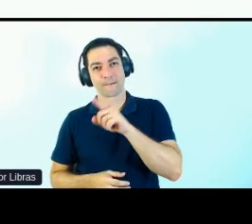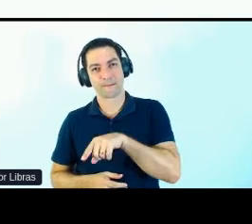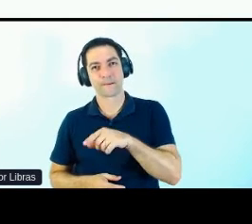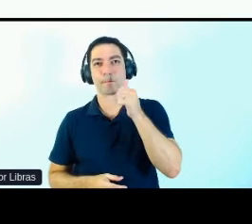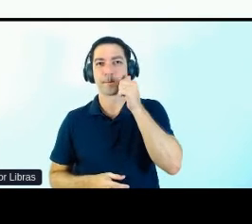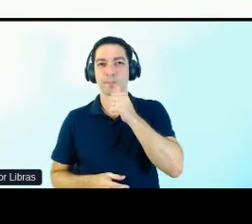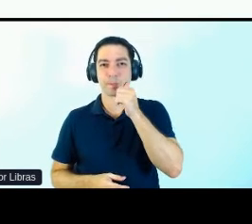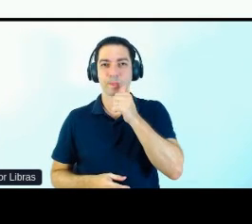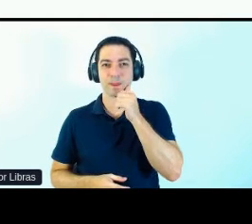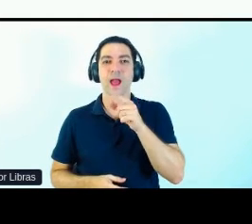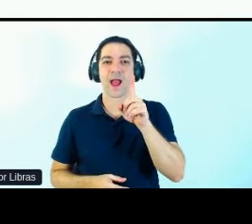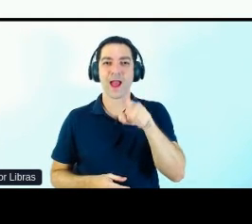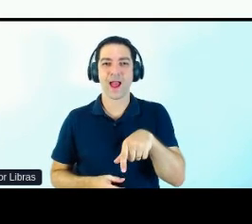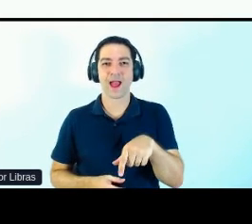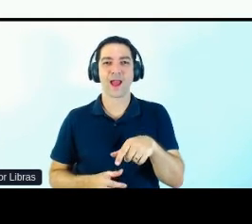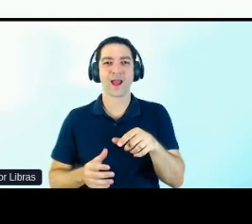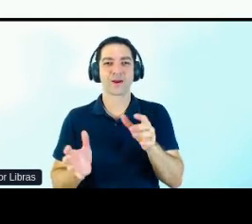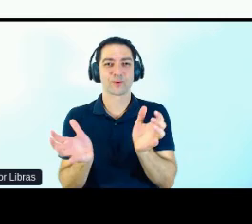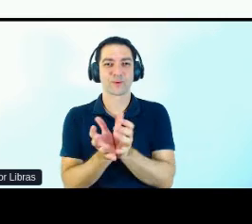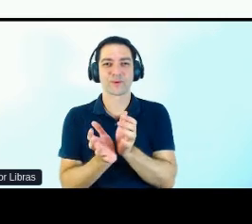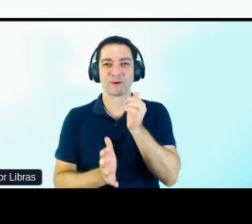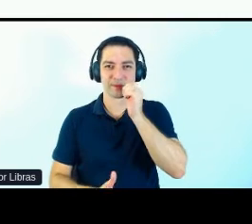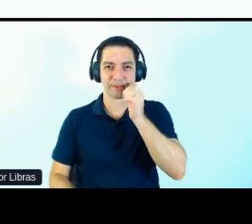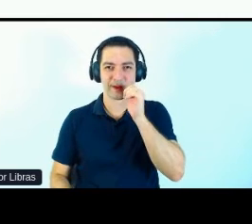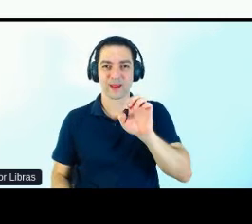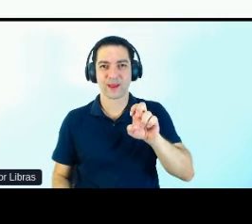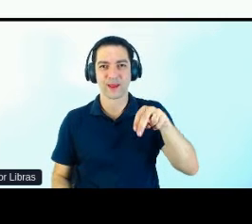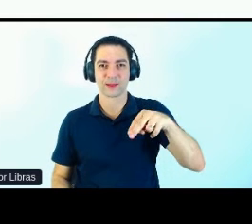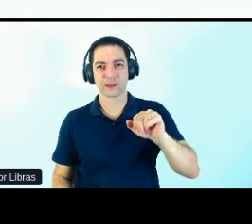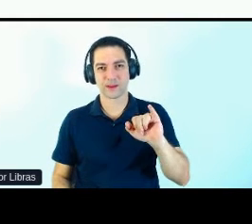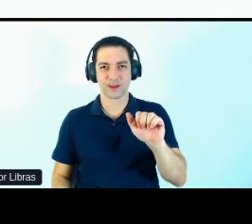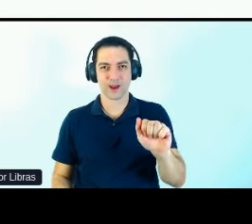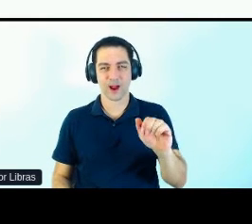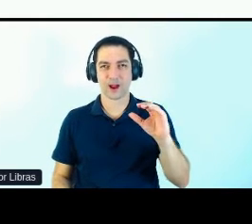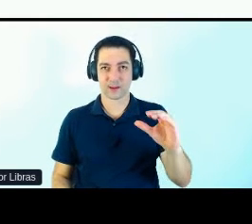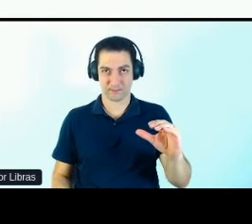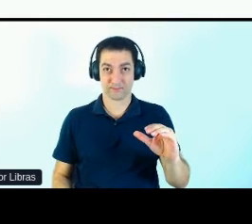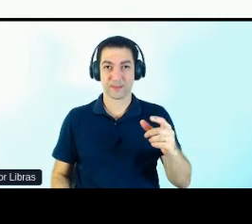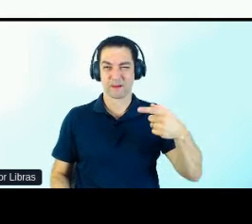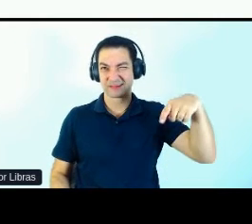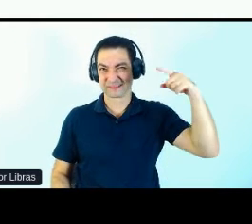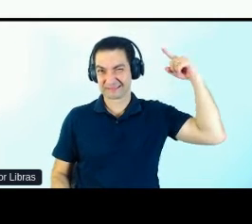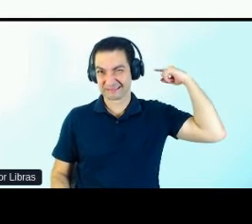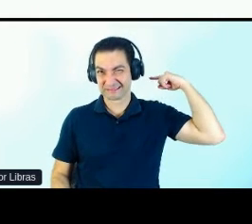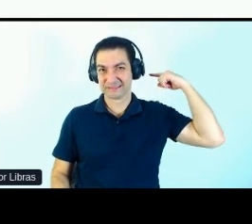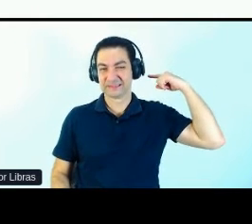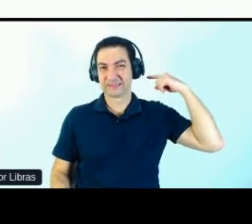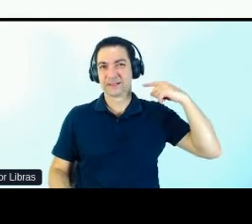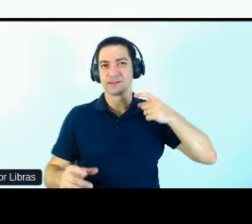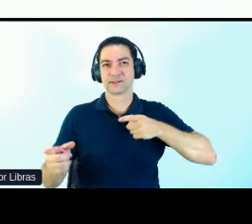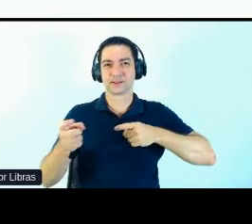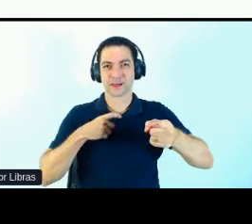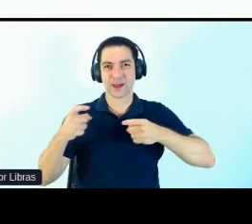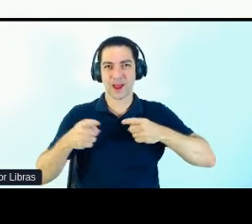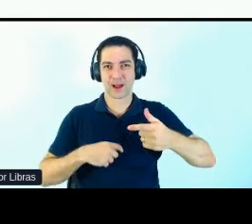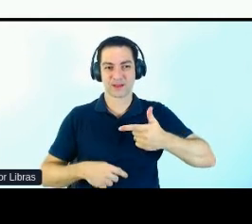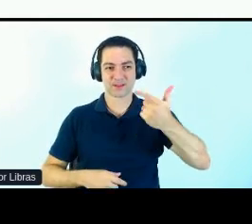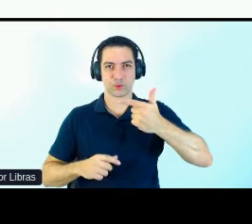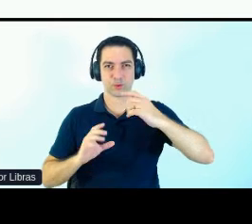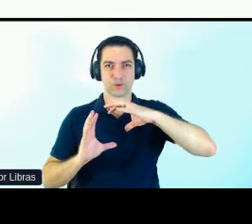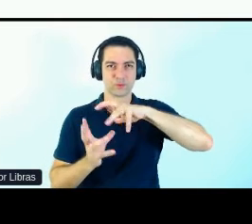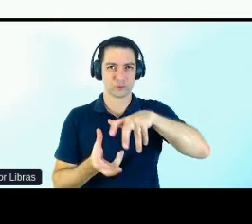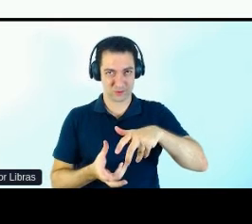garotas Daniaki. Então, lá no final da Segunda Guerra, foram recrutadas algumas pessoas formadas em